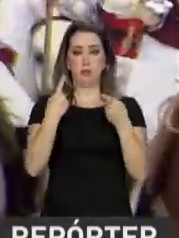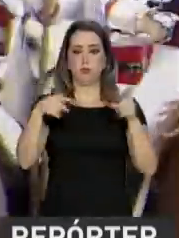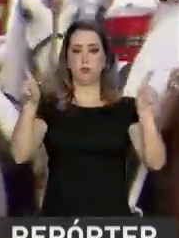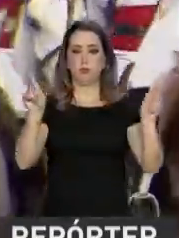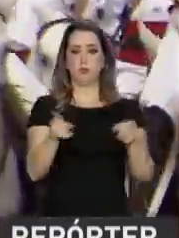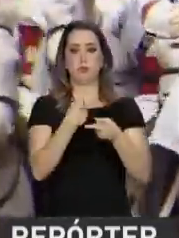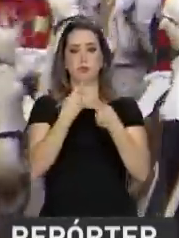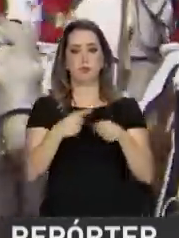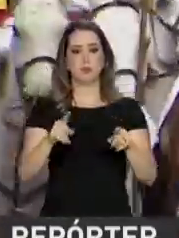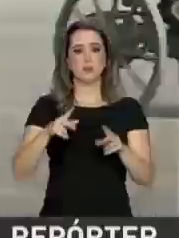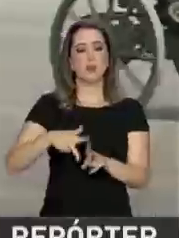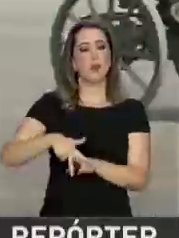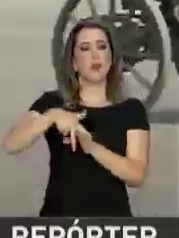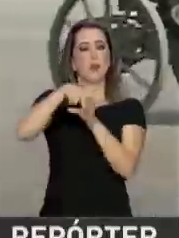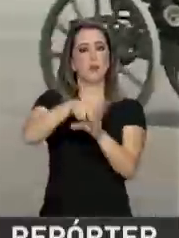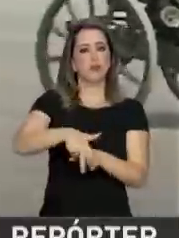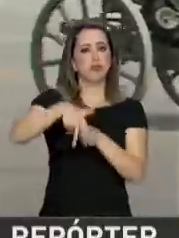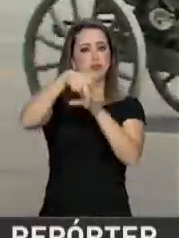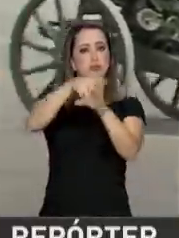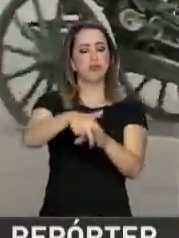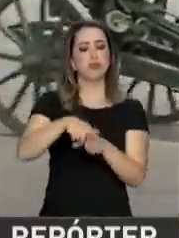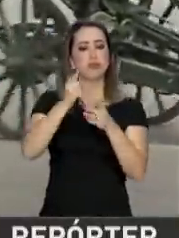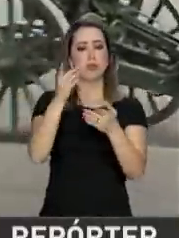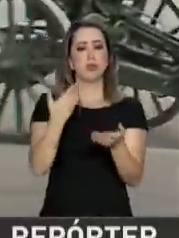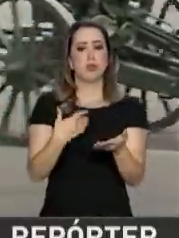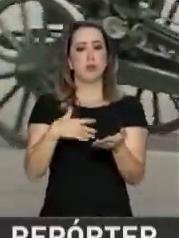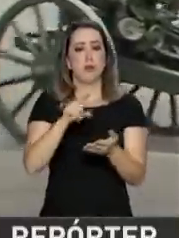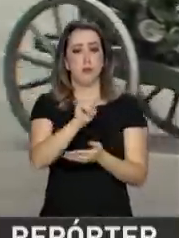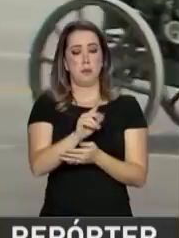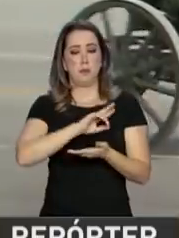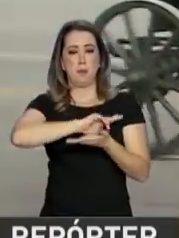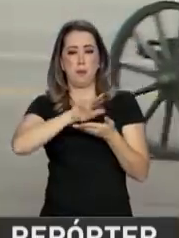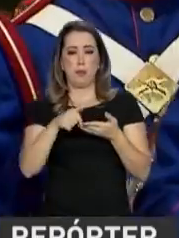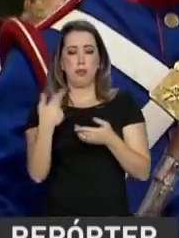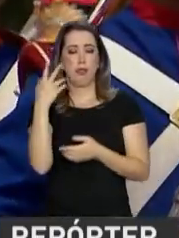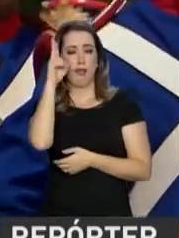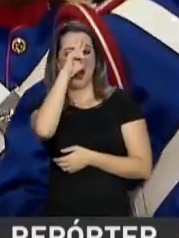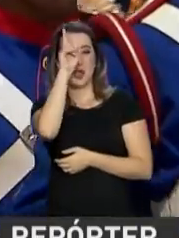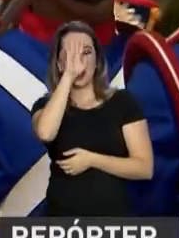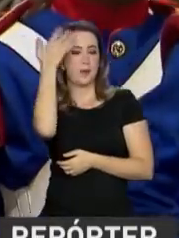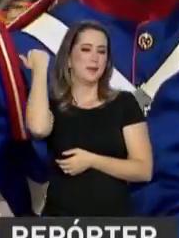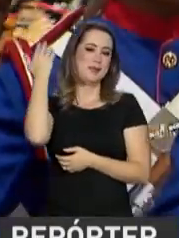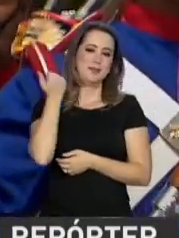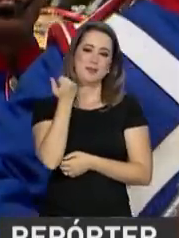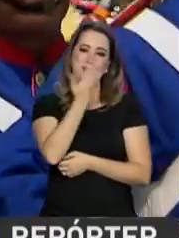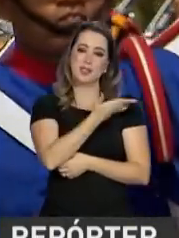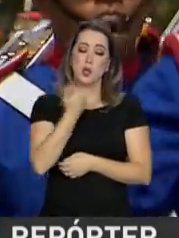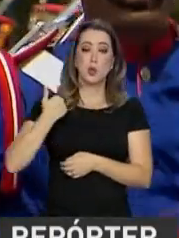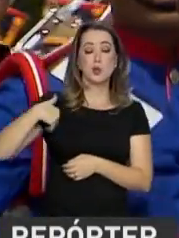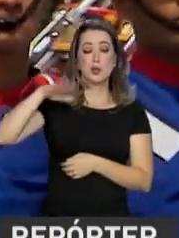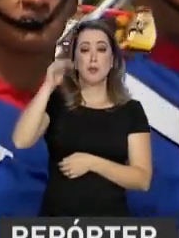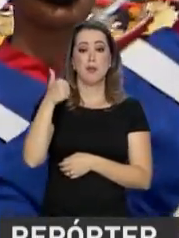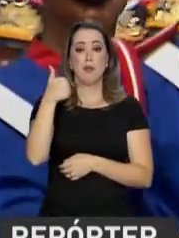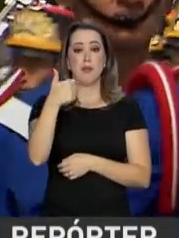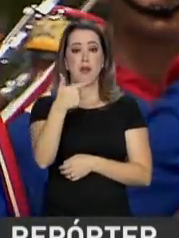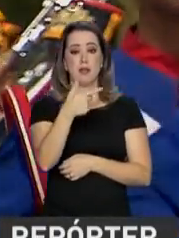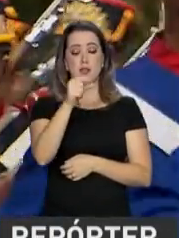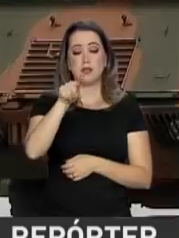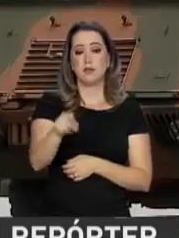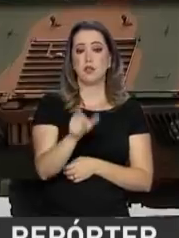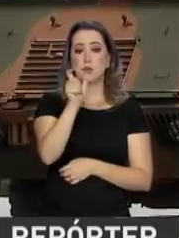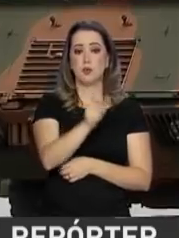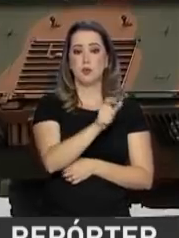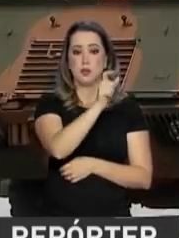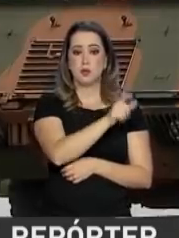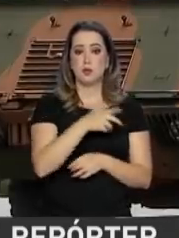dragões da independência ea bateria caiena com uniformes históricos o exército conta hoje com mais de 120 mil militares